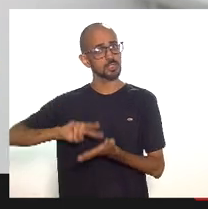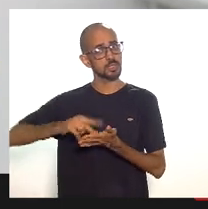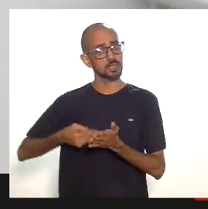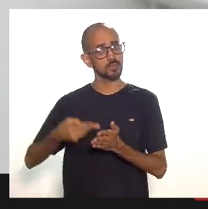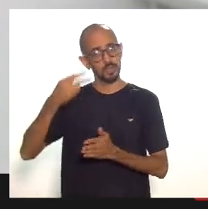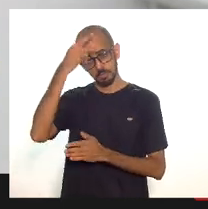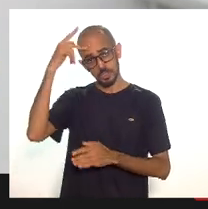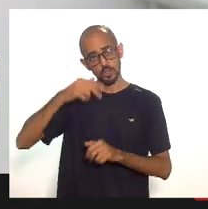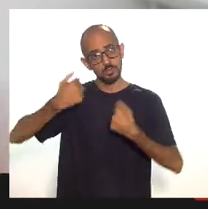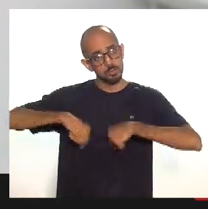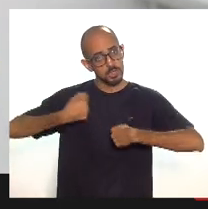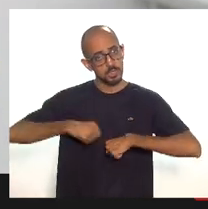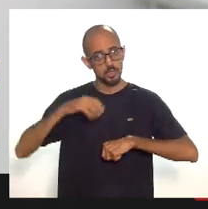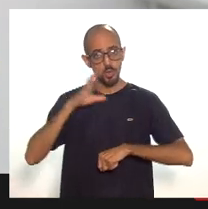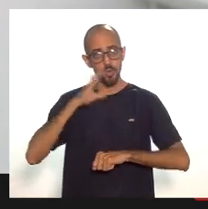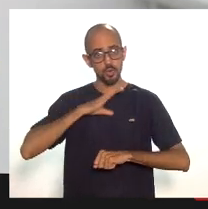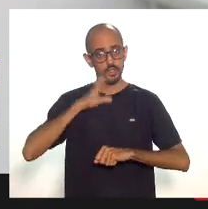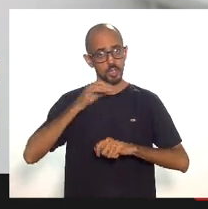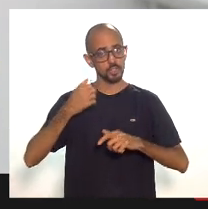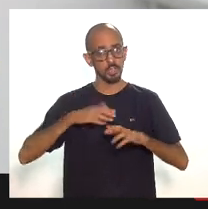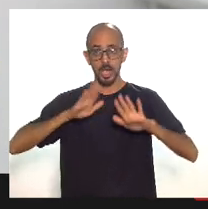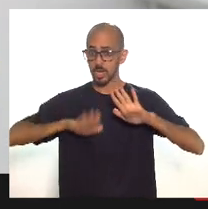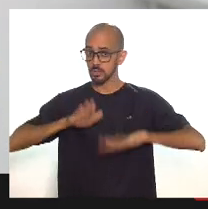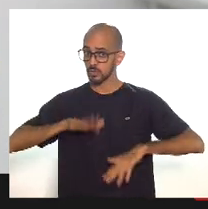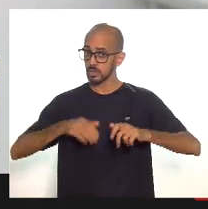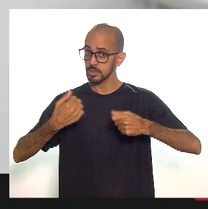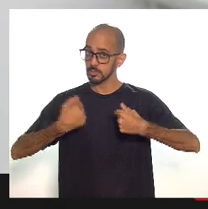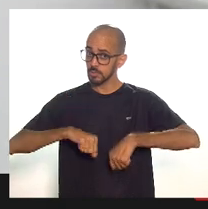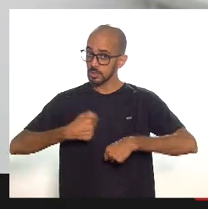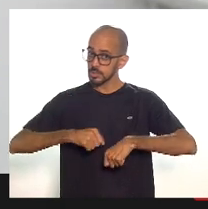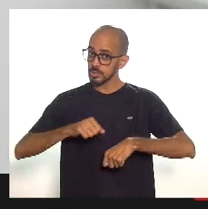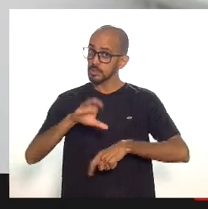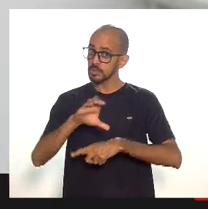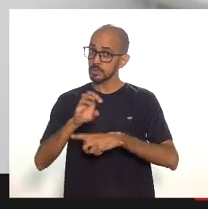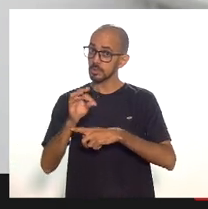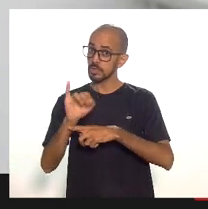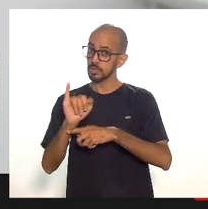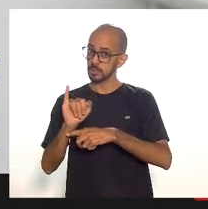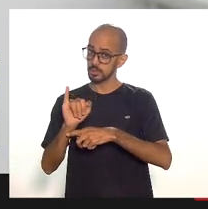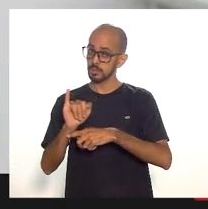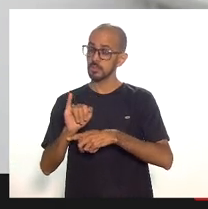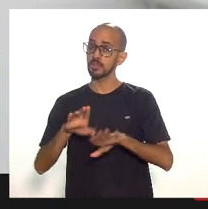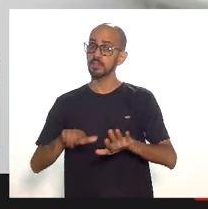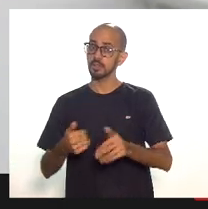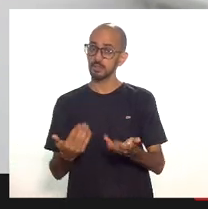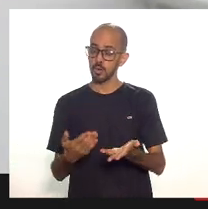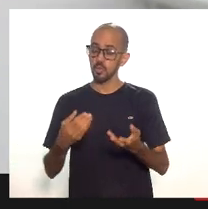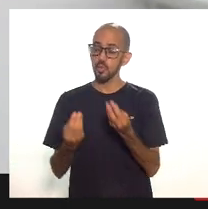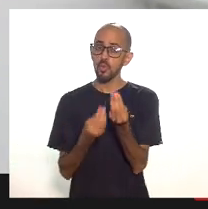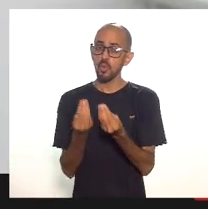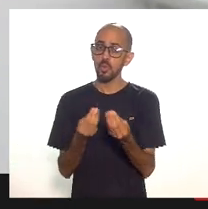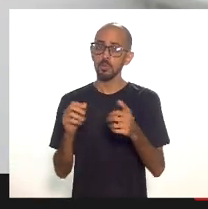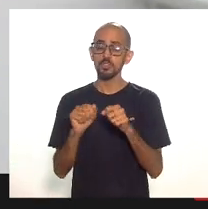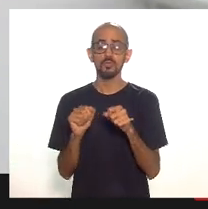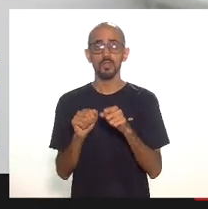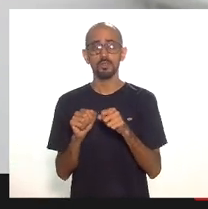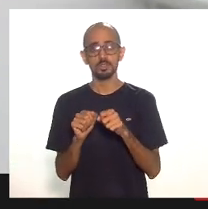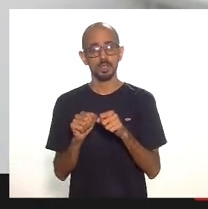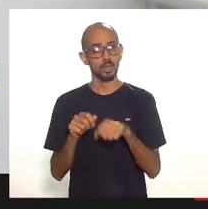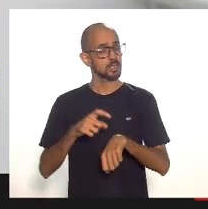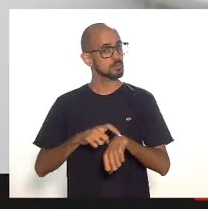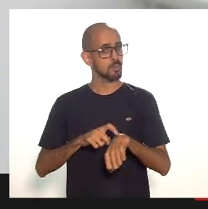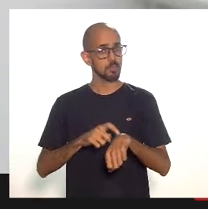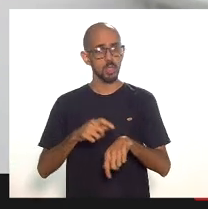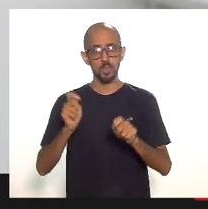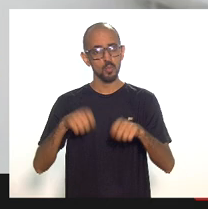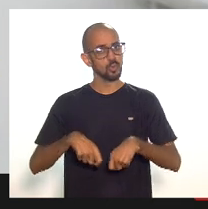precisando muito, e muitos deles estão precisando de recurso intensivo. O que podemos fazer? Neste momento, não há